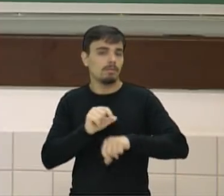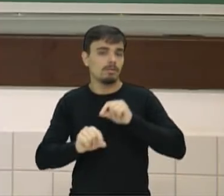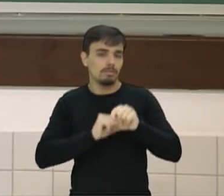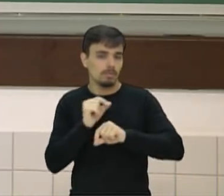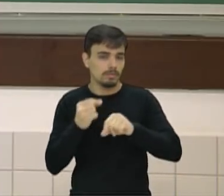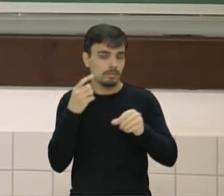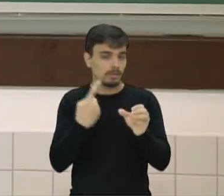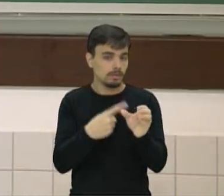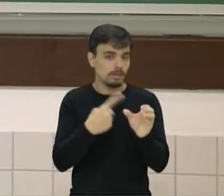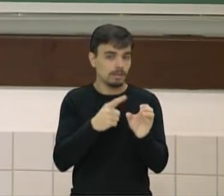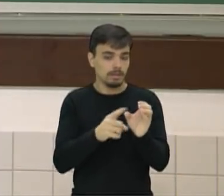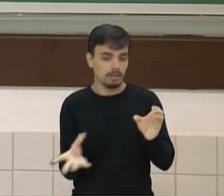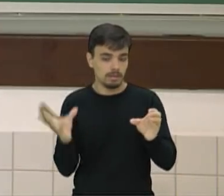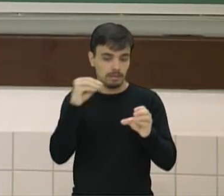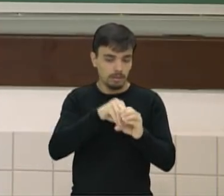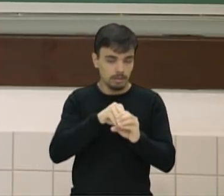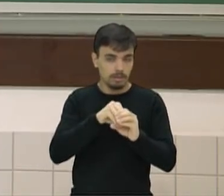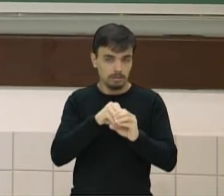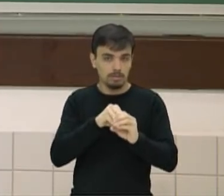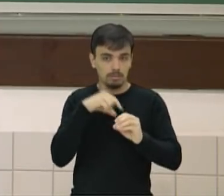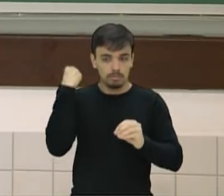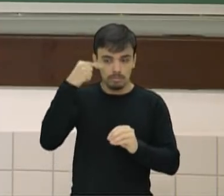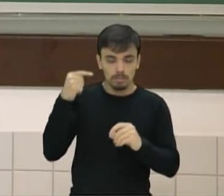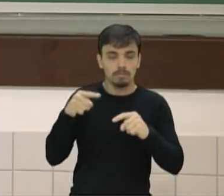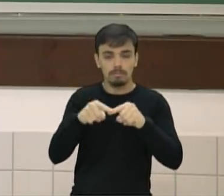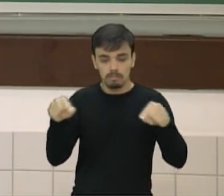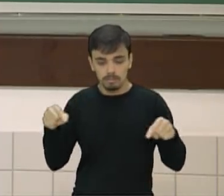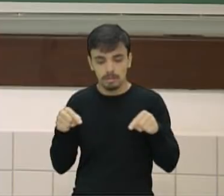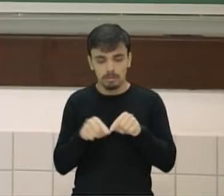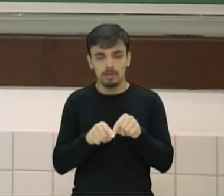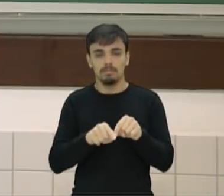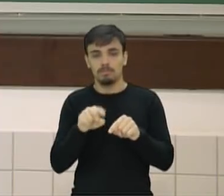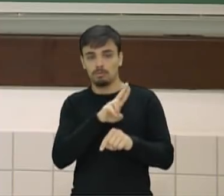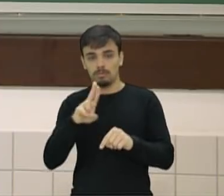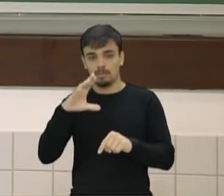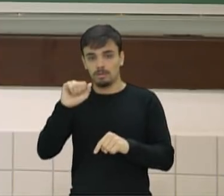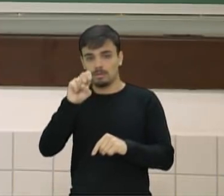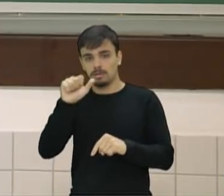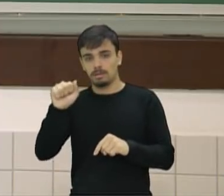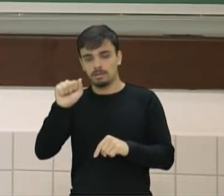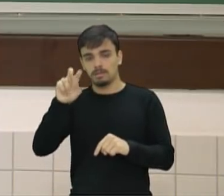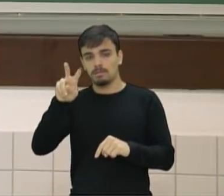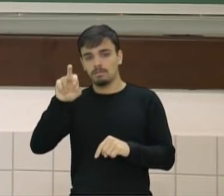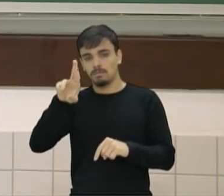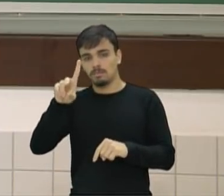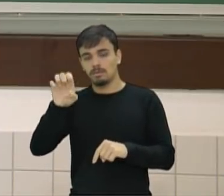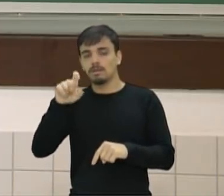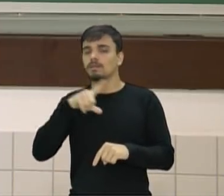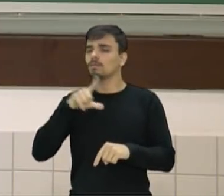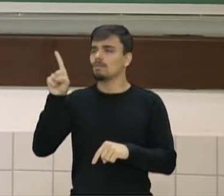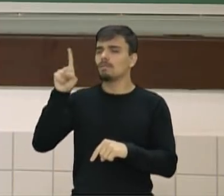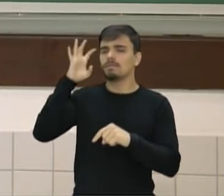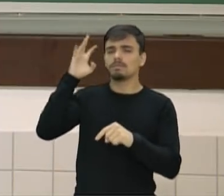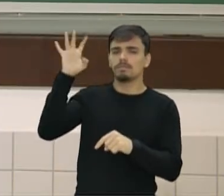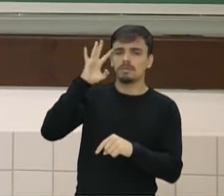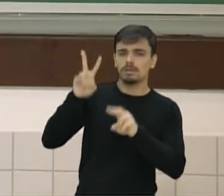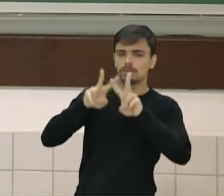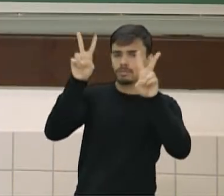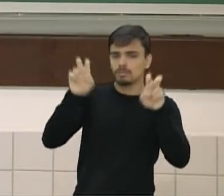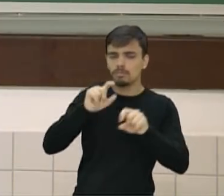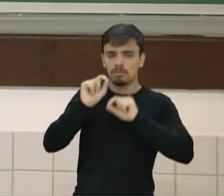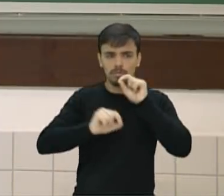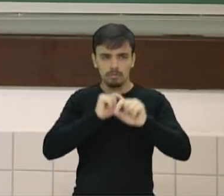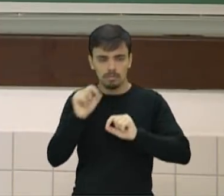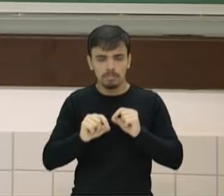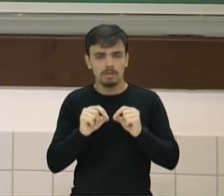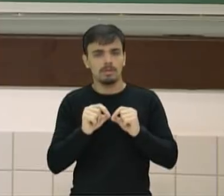dentro do manicômio chamado Casa Verde. Então o livro ele faz essa reflexão sobre esse momento em que a ciência é a principal